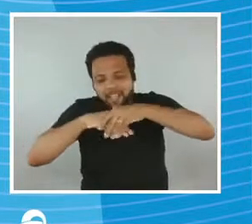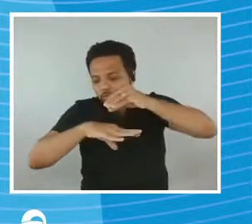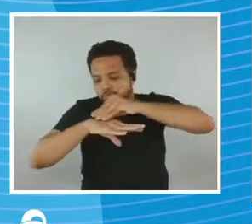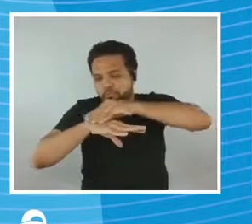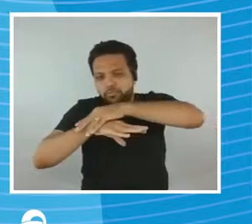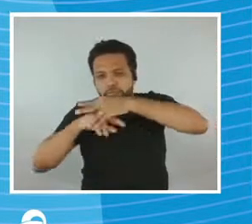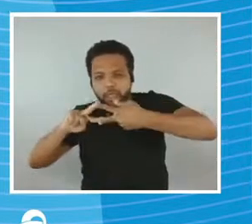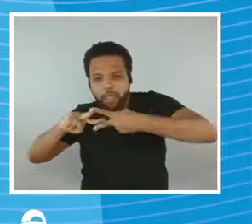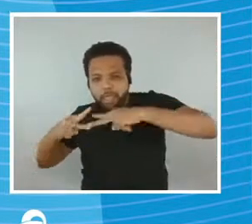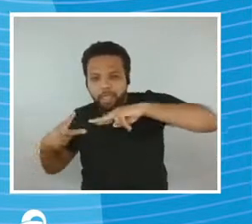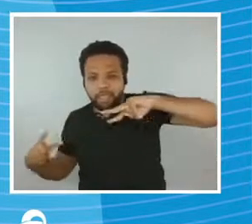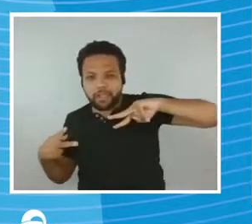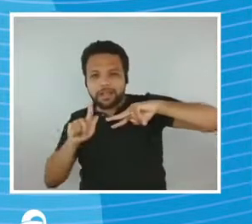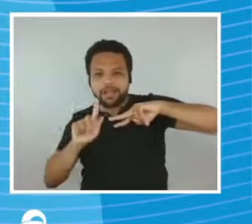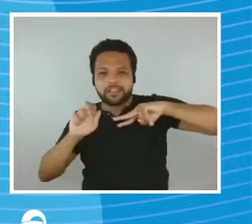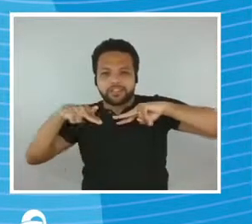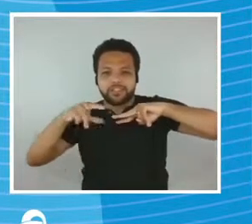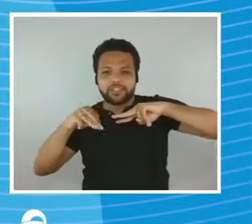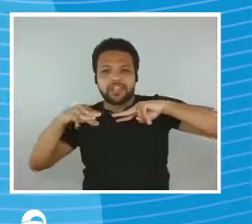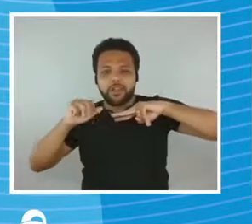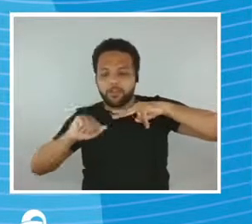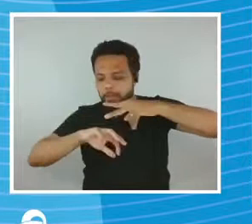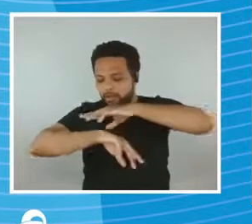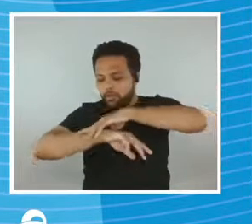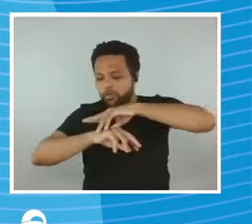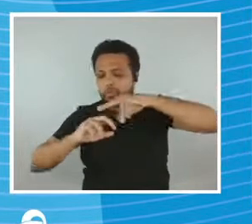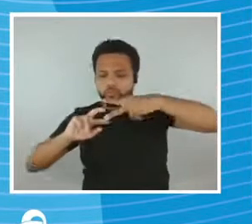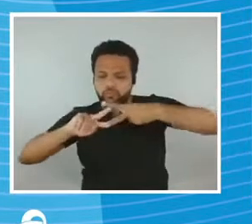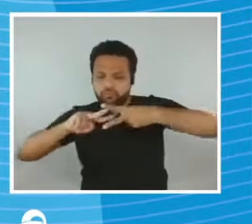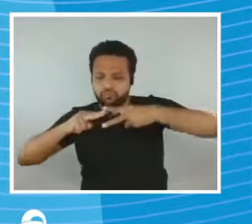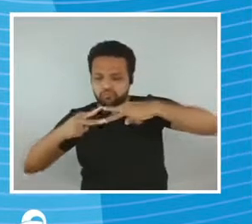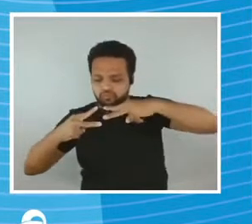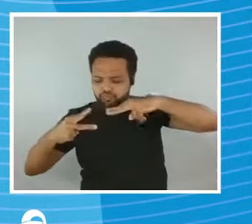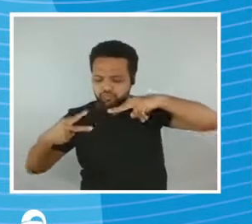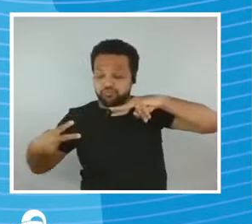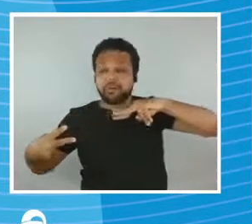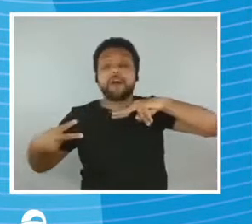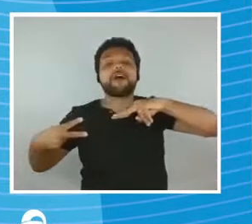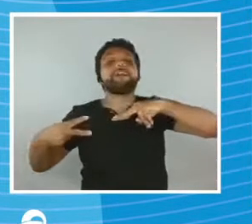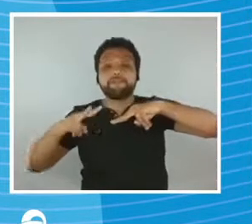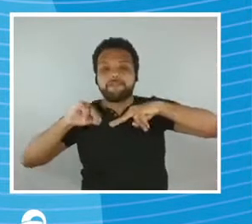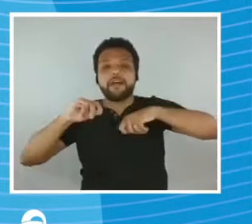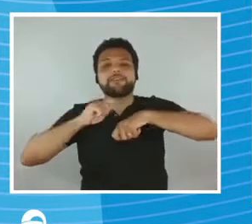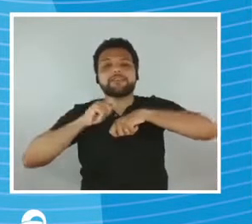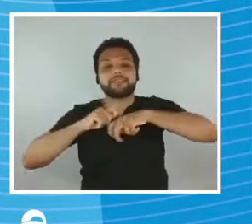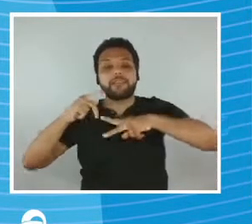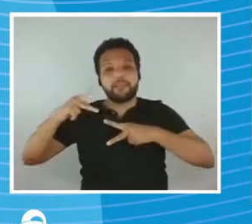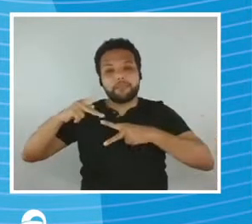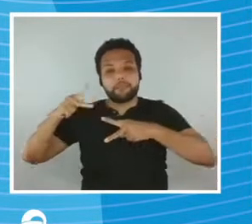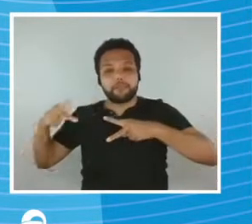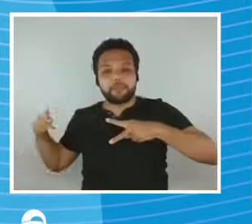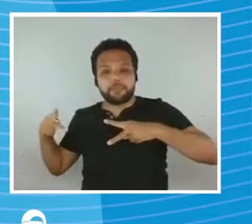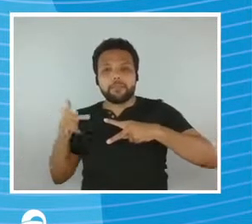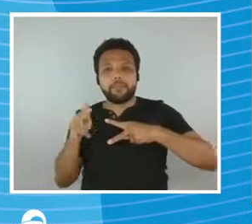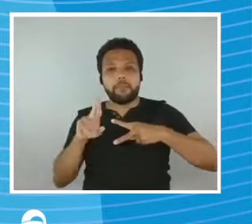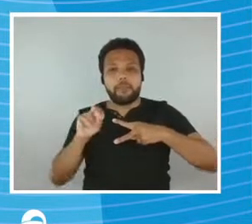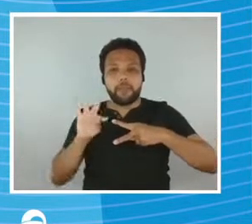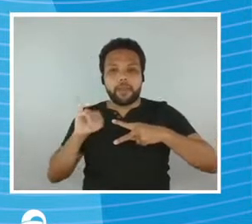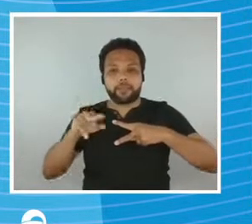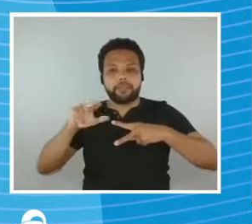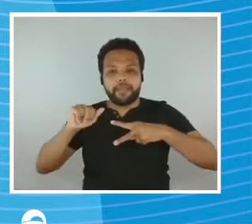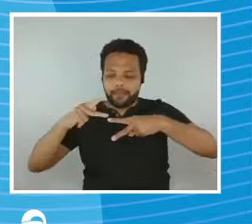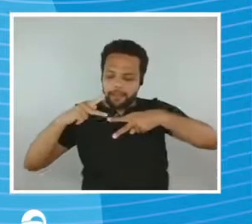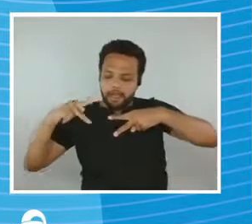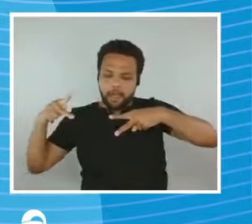cá ampliado, o DNA vai produzir proteínas, alterar a expressão gênica, e enviar mensagens